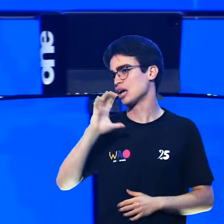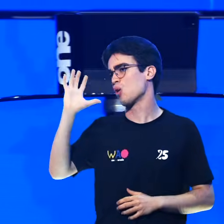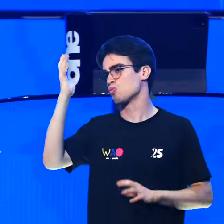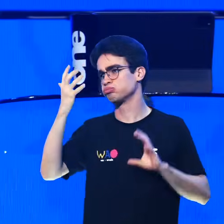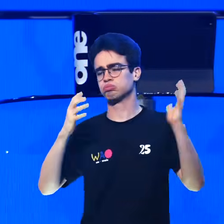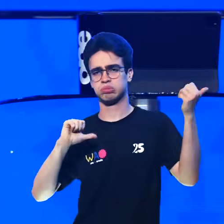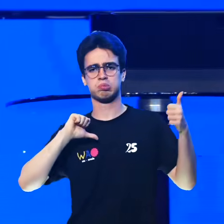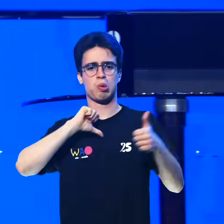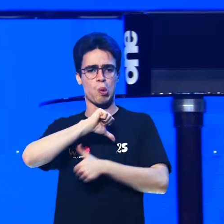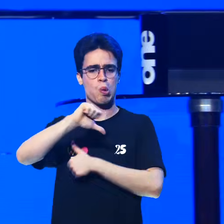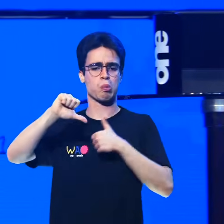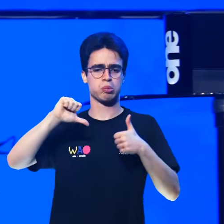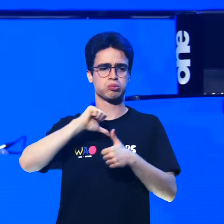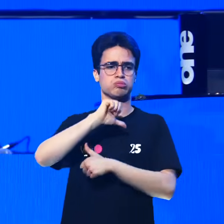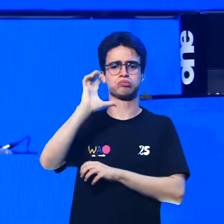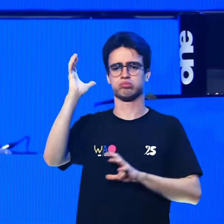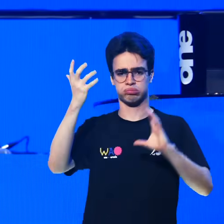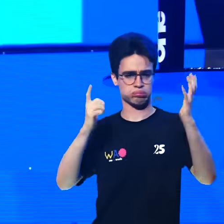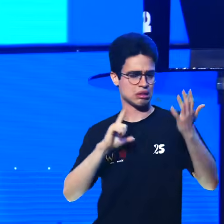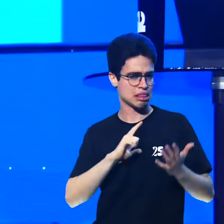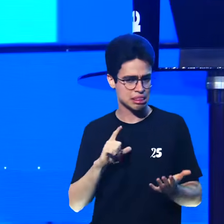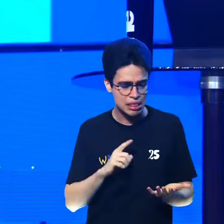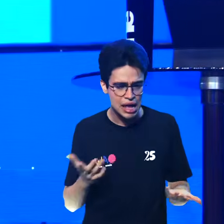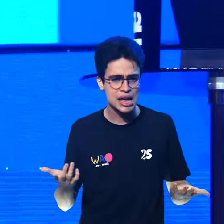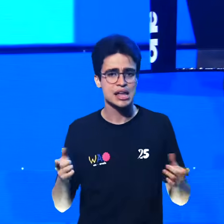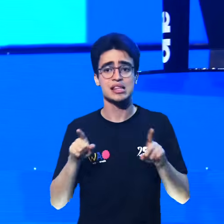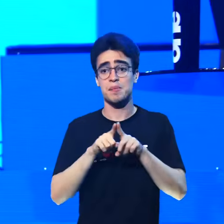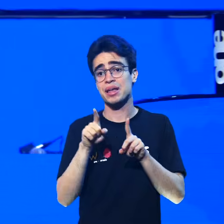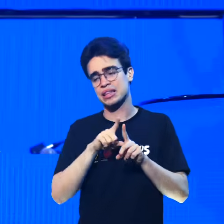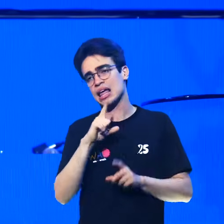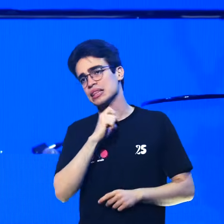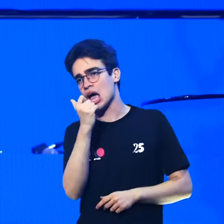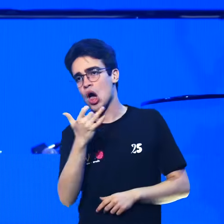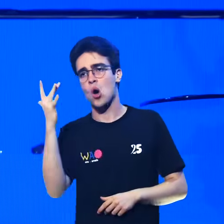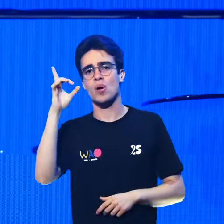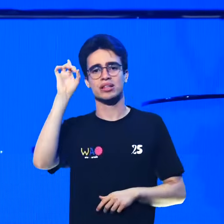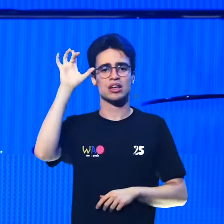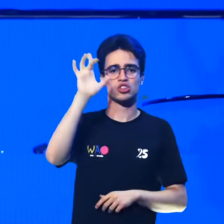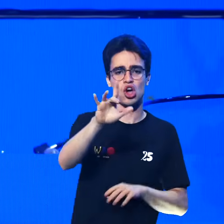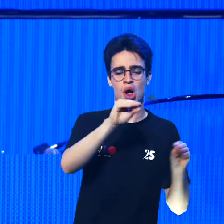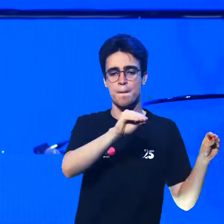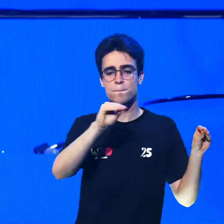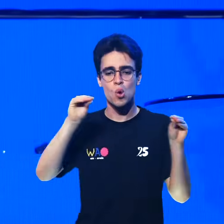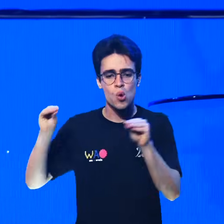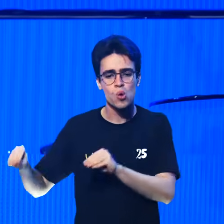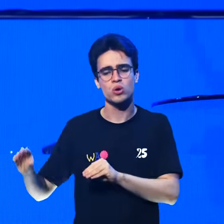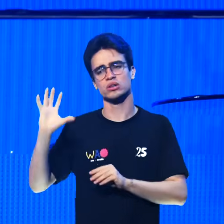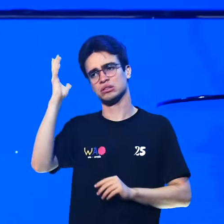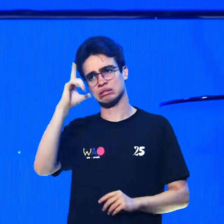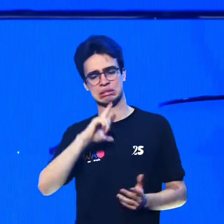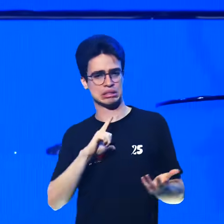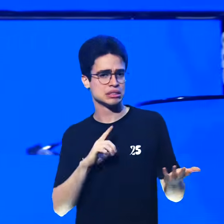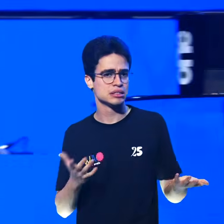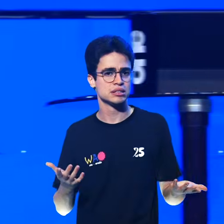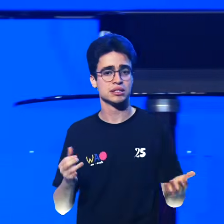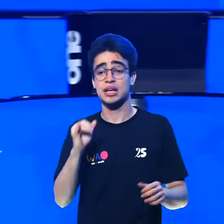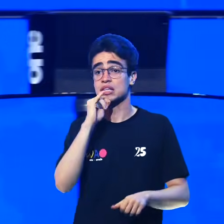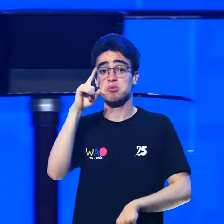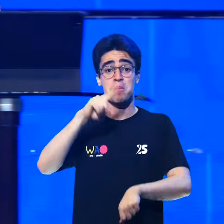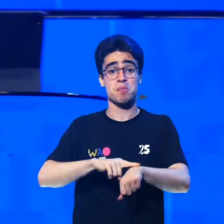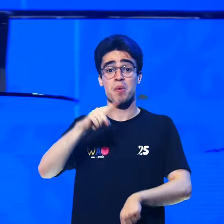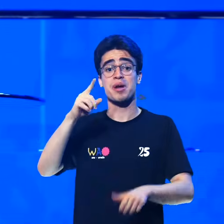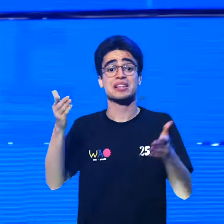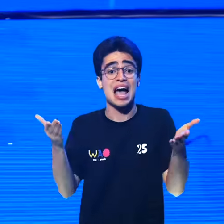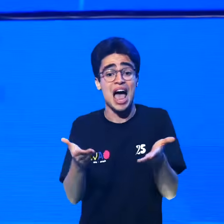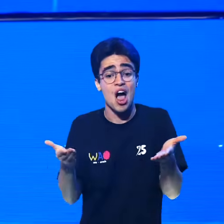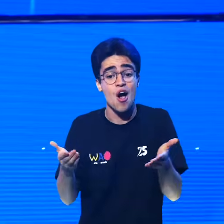na sua vida. Há algumas transições acontecendo na sua história. Talvez você esteja nesse